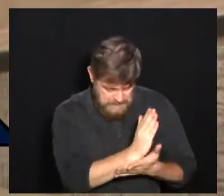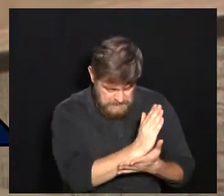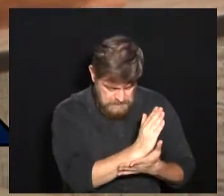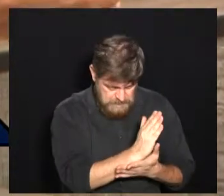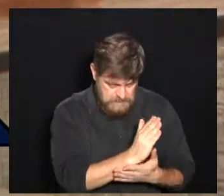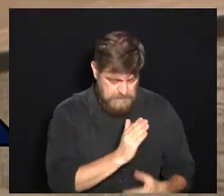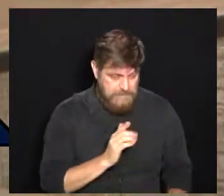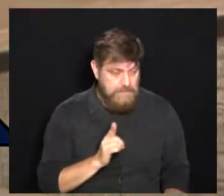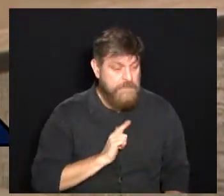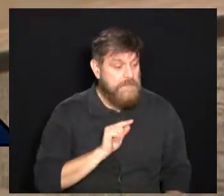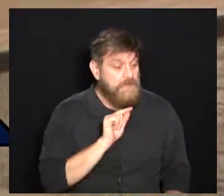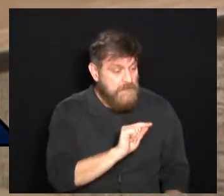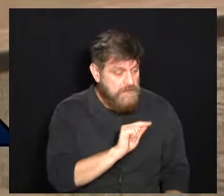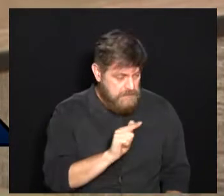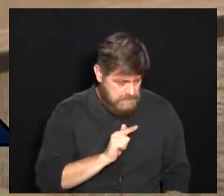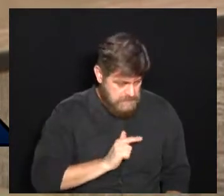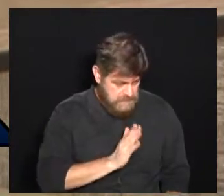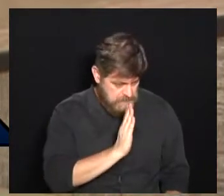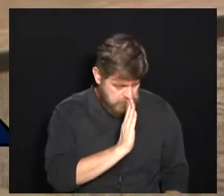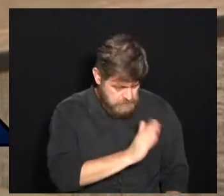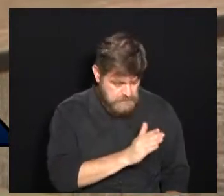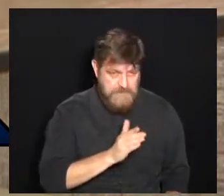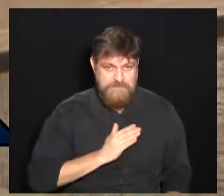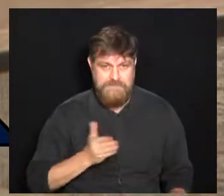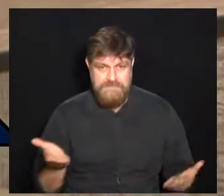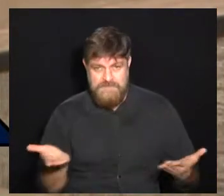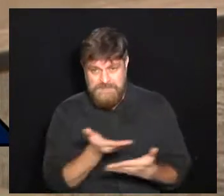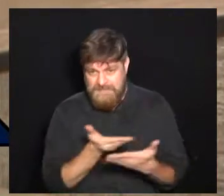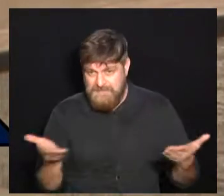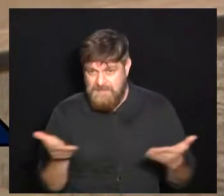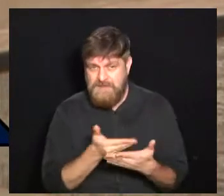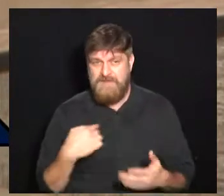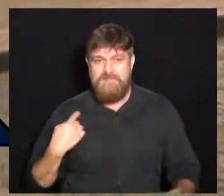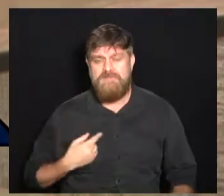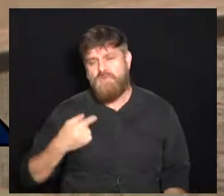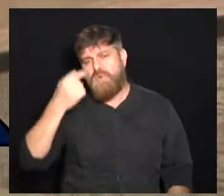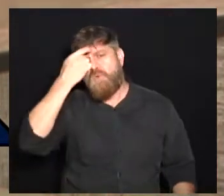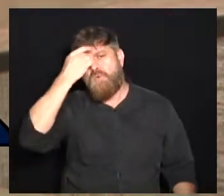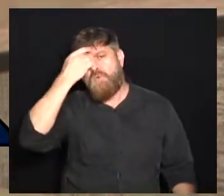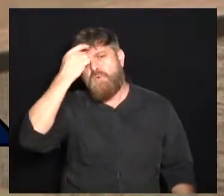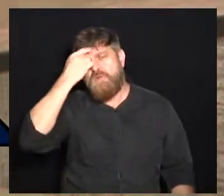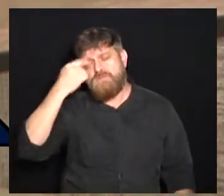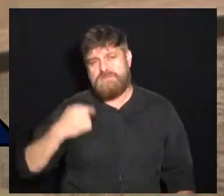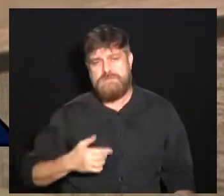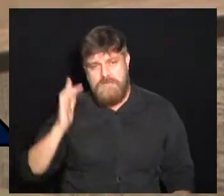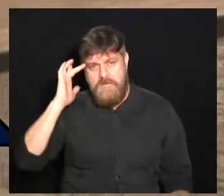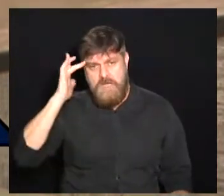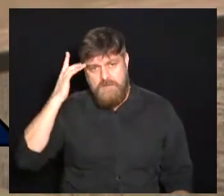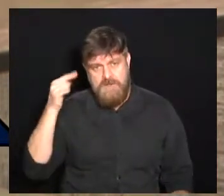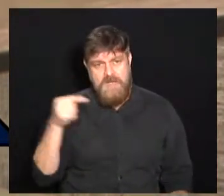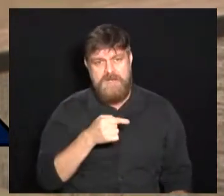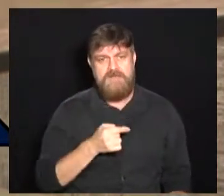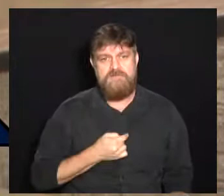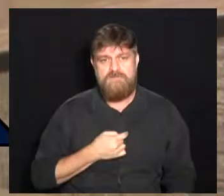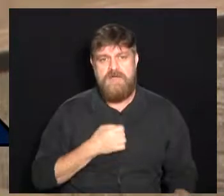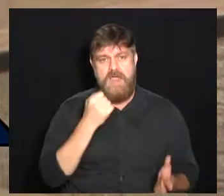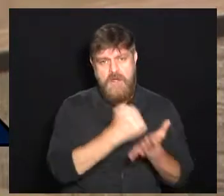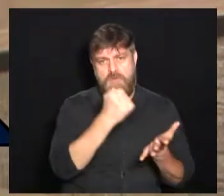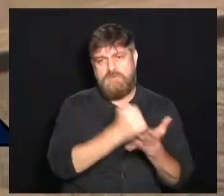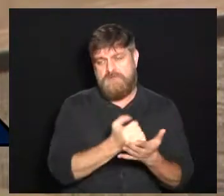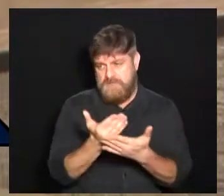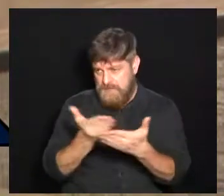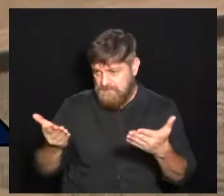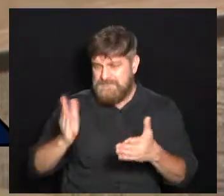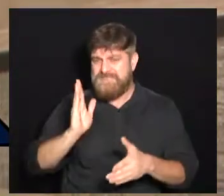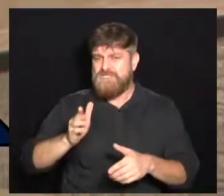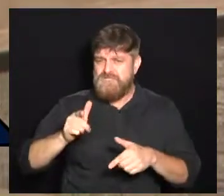a vencedora do certame, para tentar, por medida de bom senso, eu acho que ela vai querer pegar todo mundo que já estava lá, já